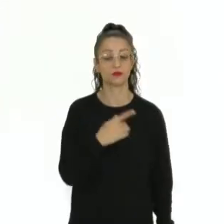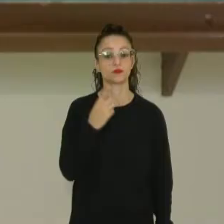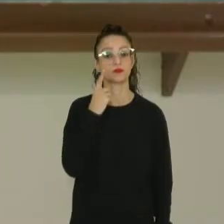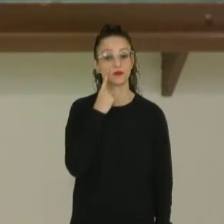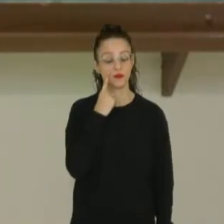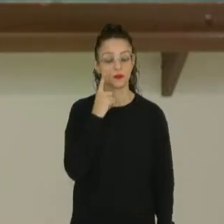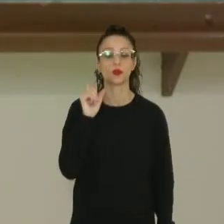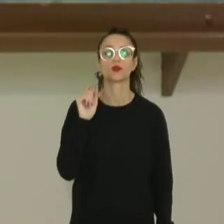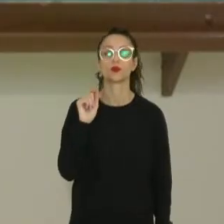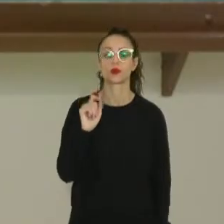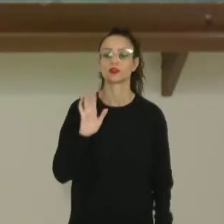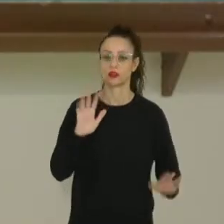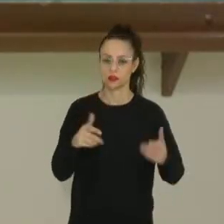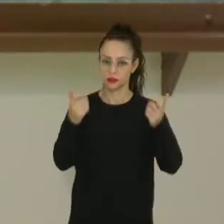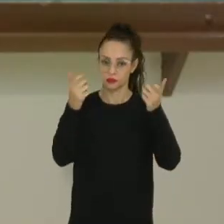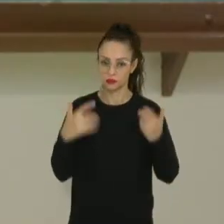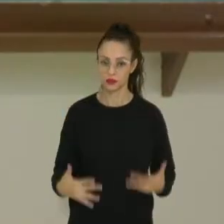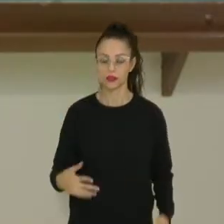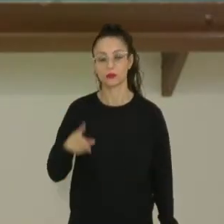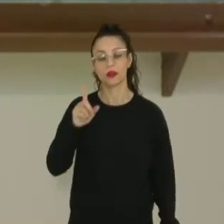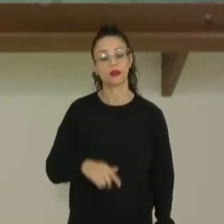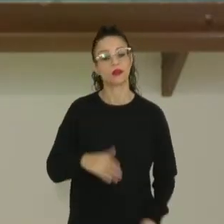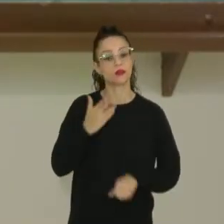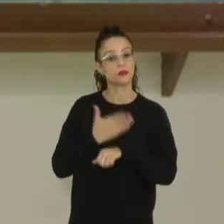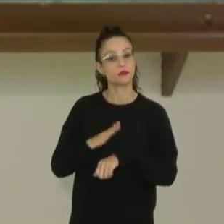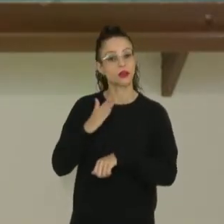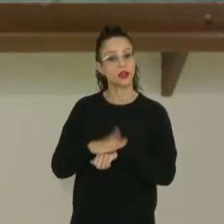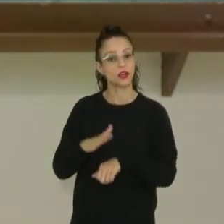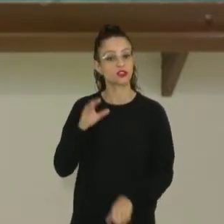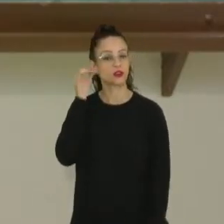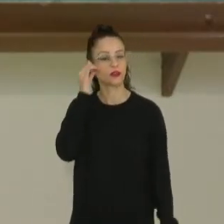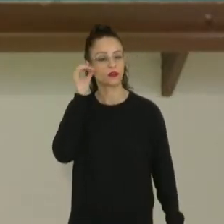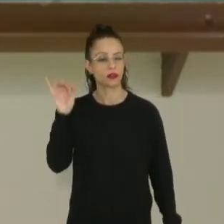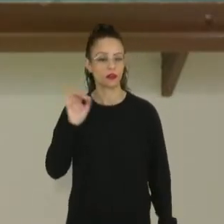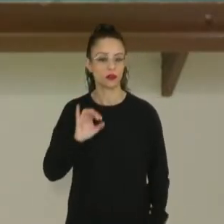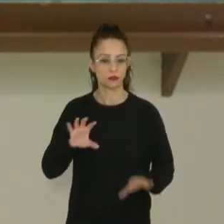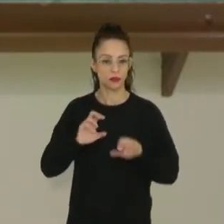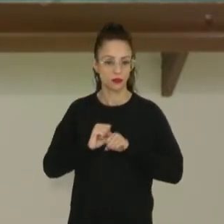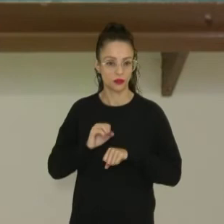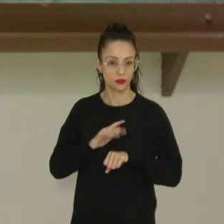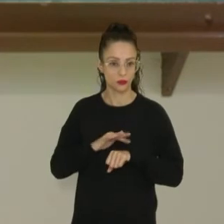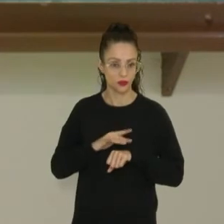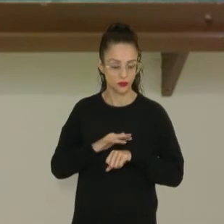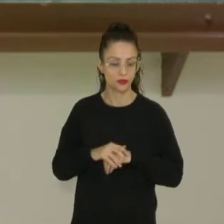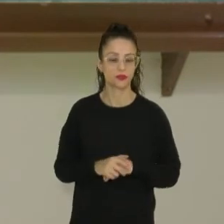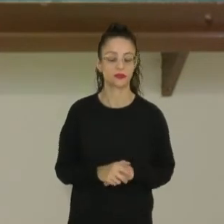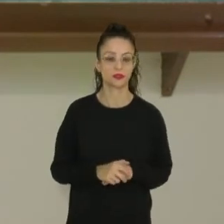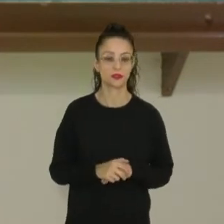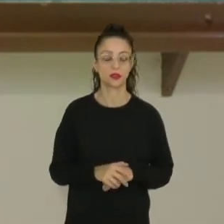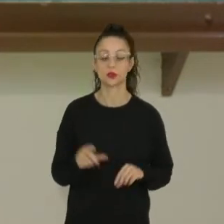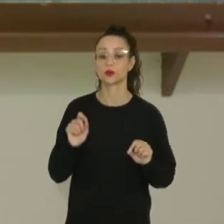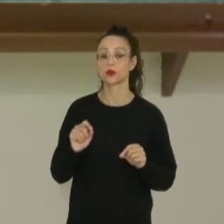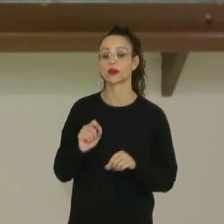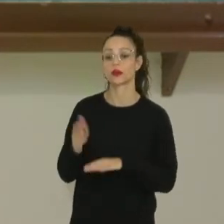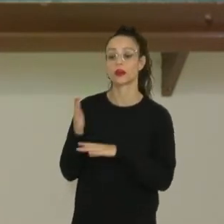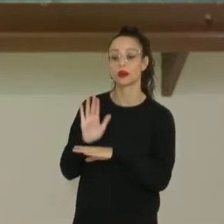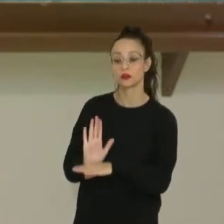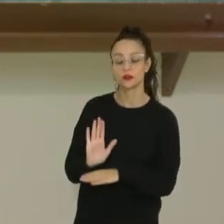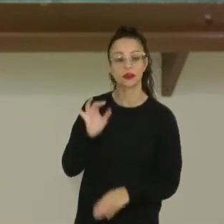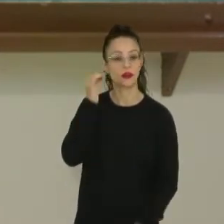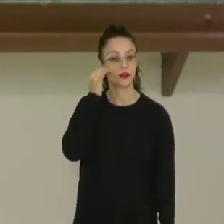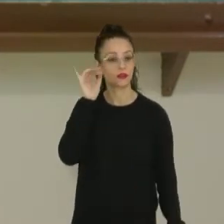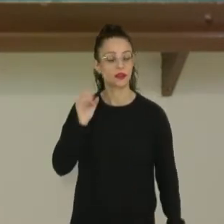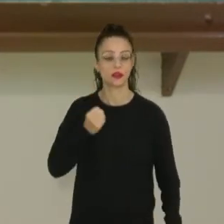vejam, como nós já falamos, ela vem como uma prática preventiva, né? É auxiliando ali para prevenir